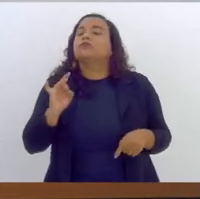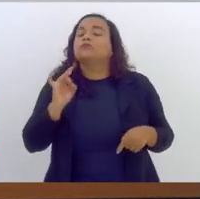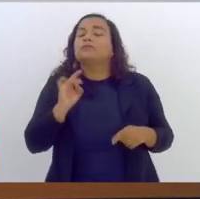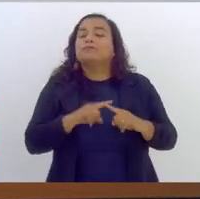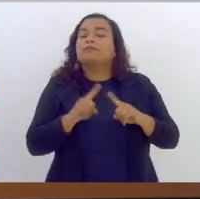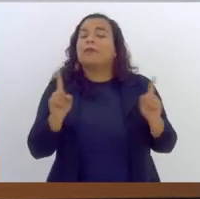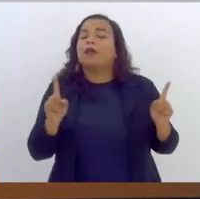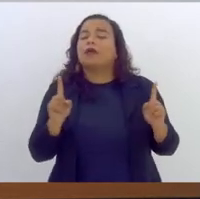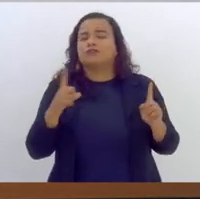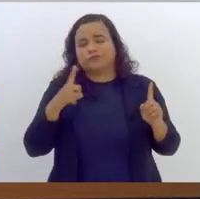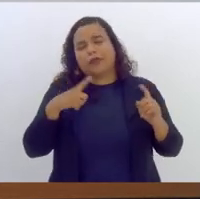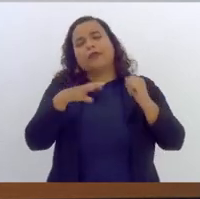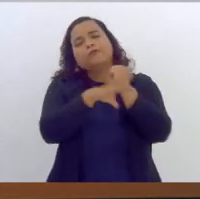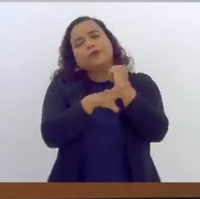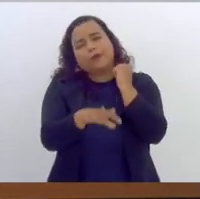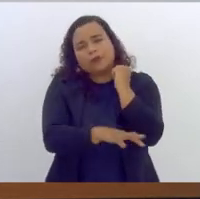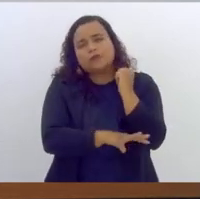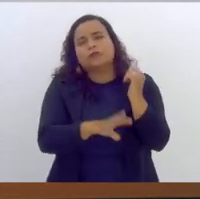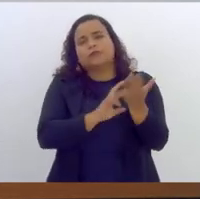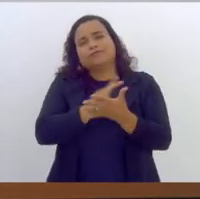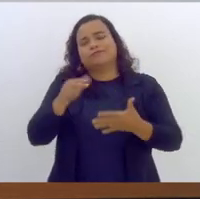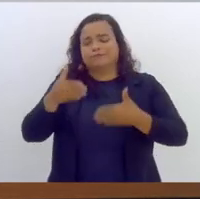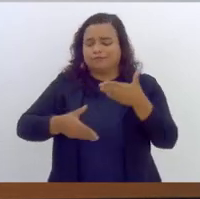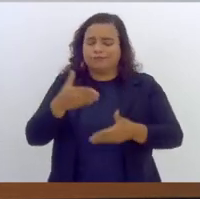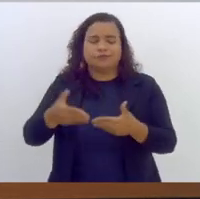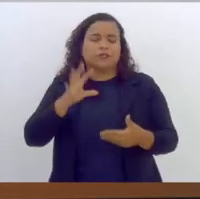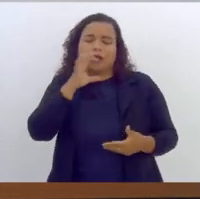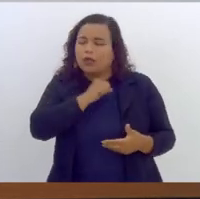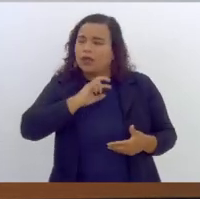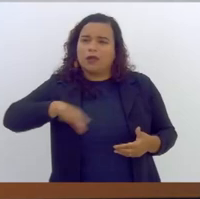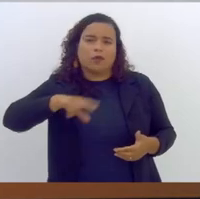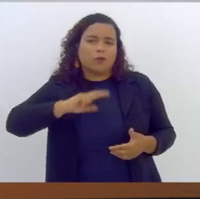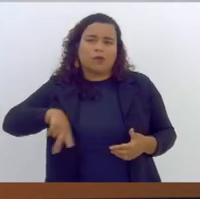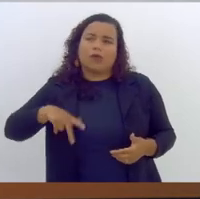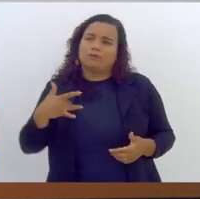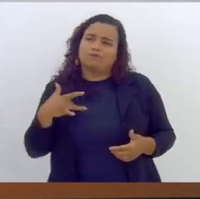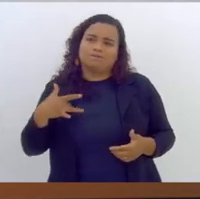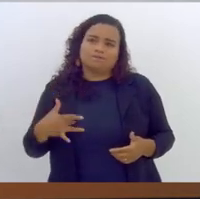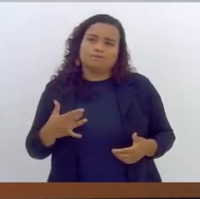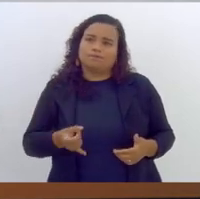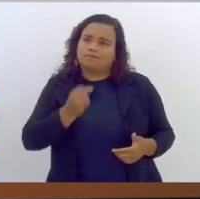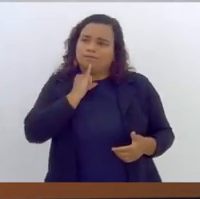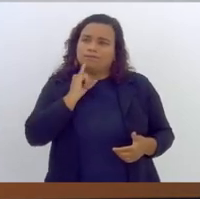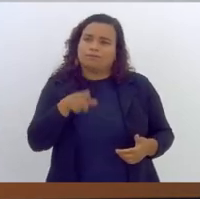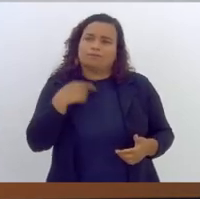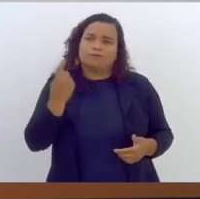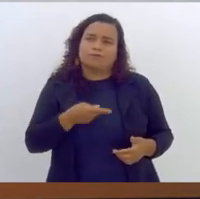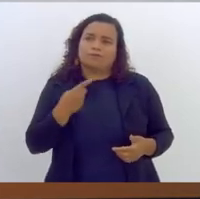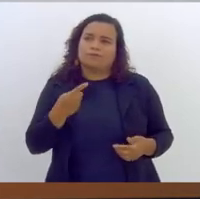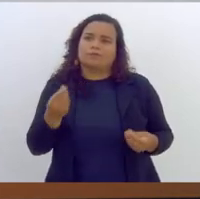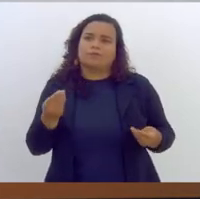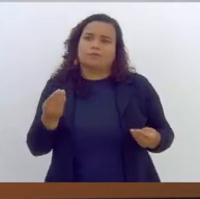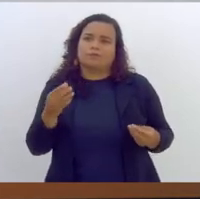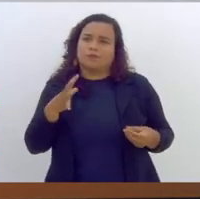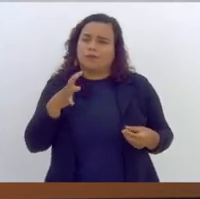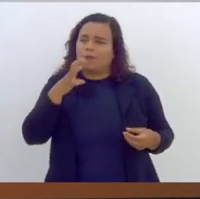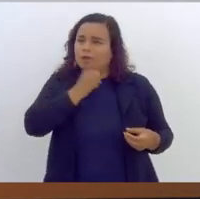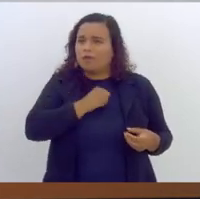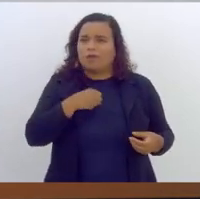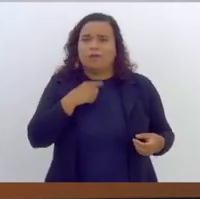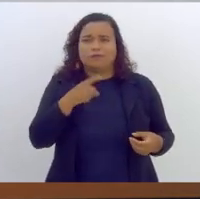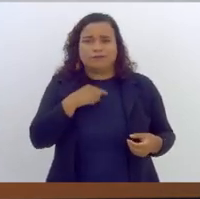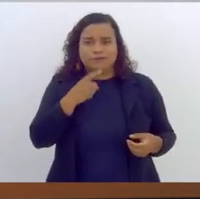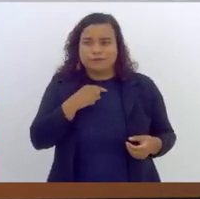a burocracia é não é fácil não é rápido infelizmente a gente não trabalha com a rapidez e